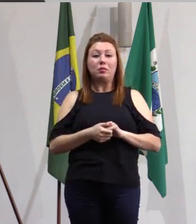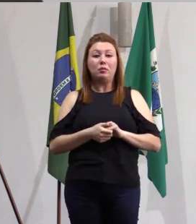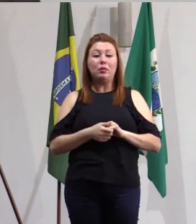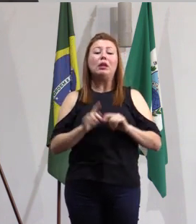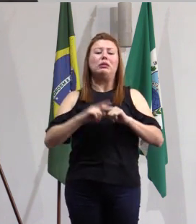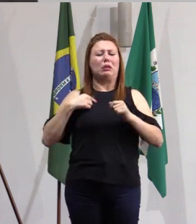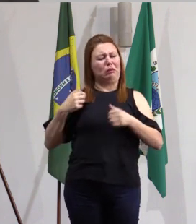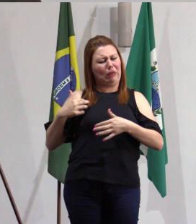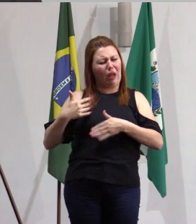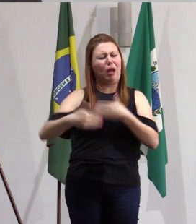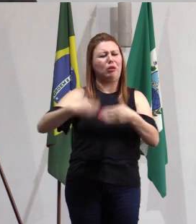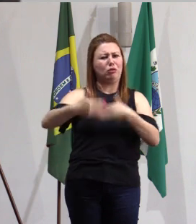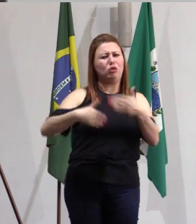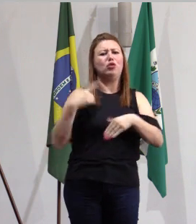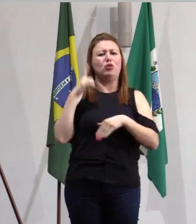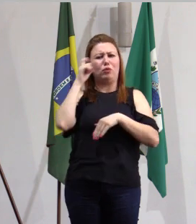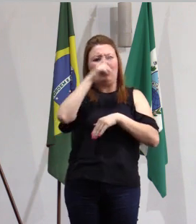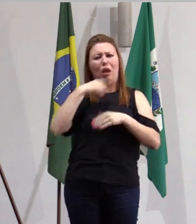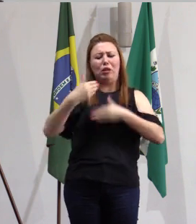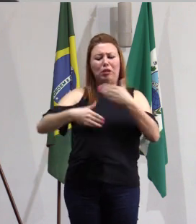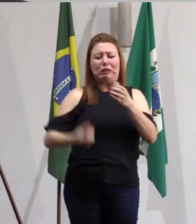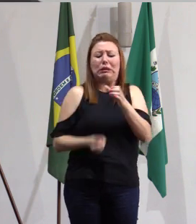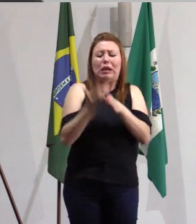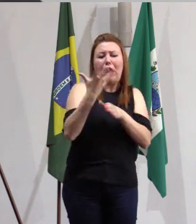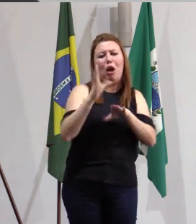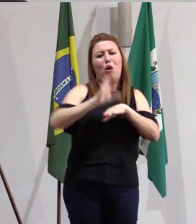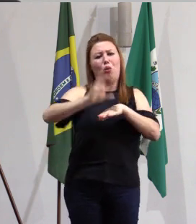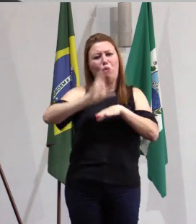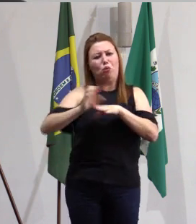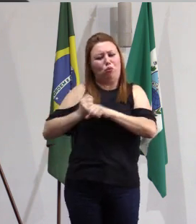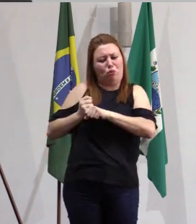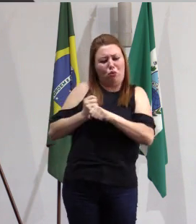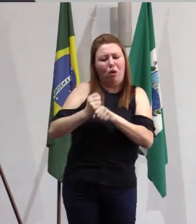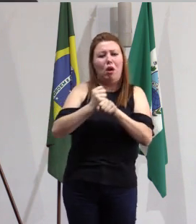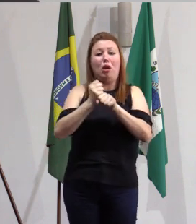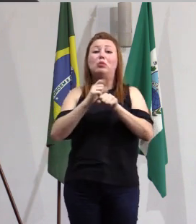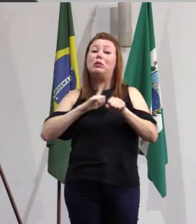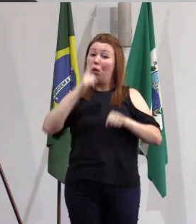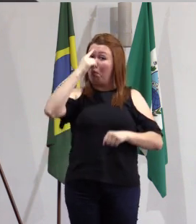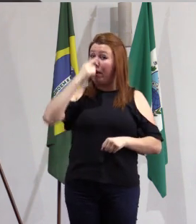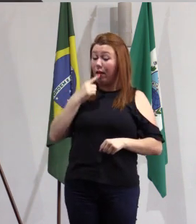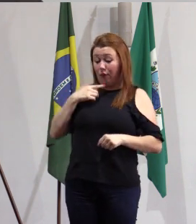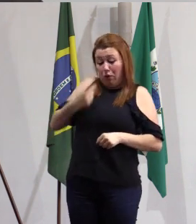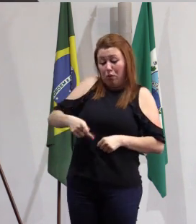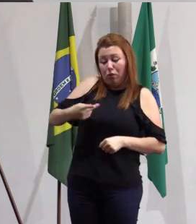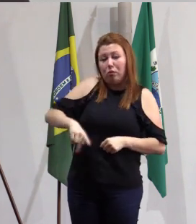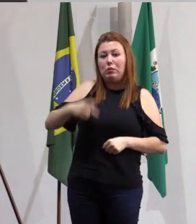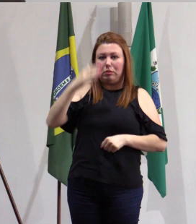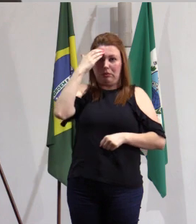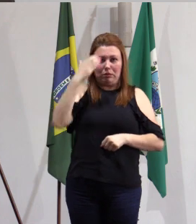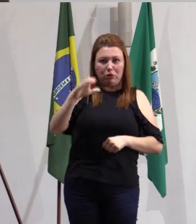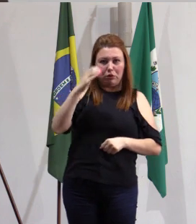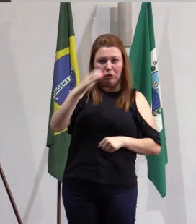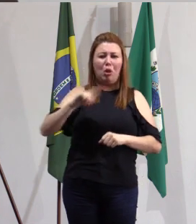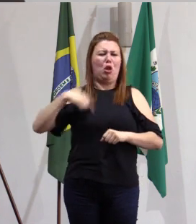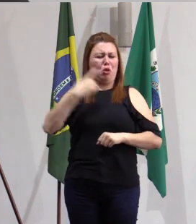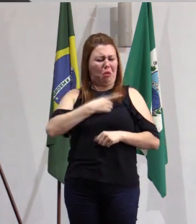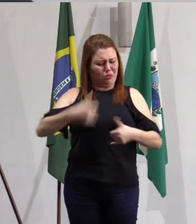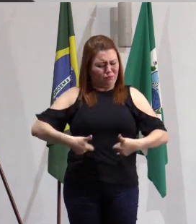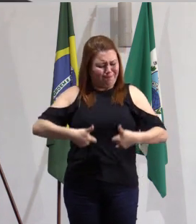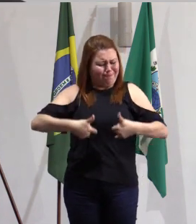nosso processo de criação dos cursos, dada a nossa colonização, dado o perfil da nossa cidade, temos um orgulho